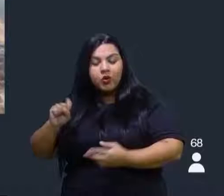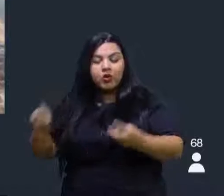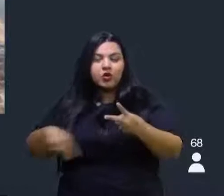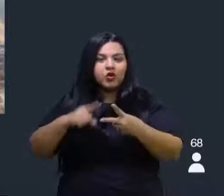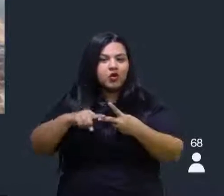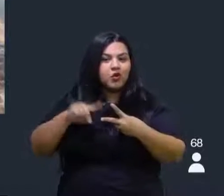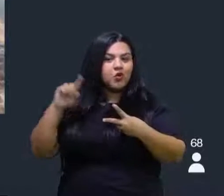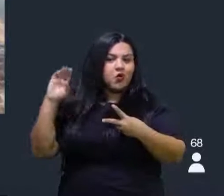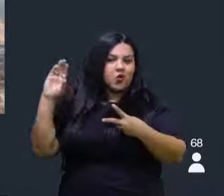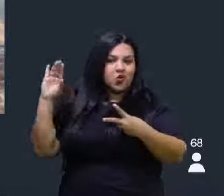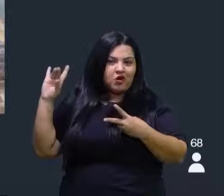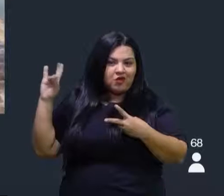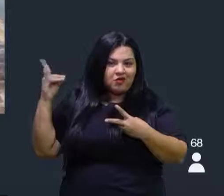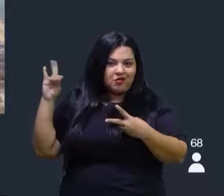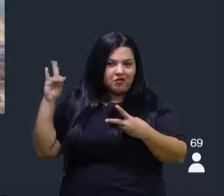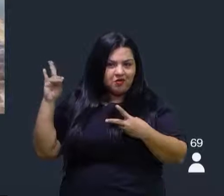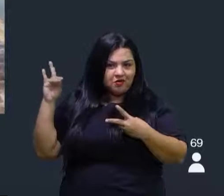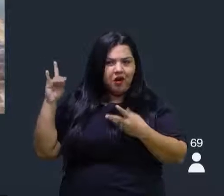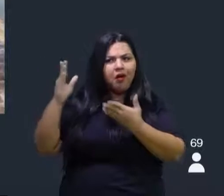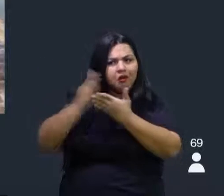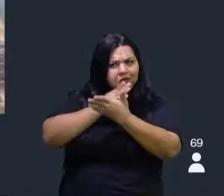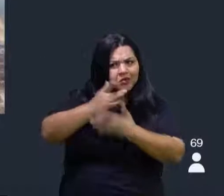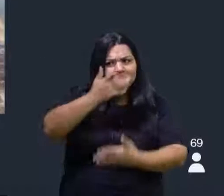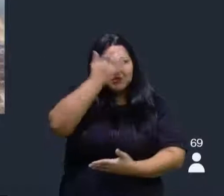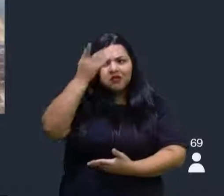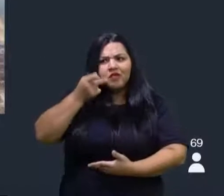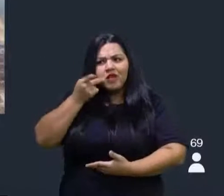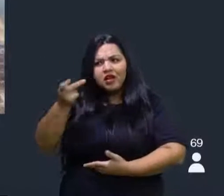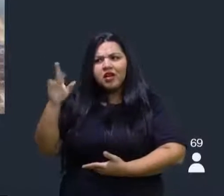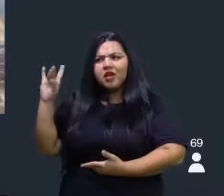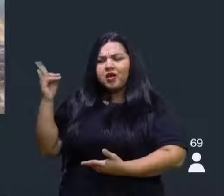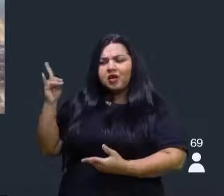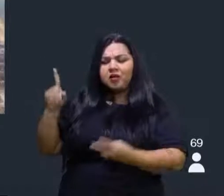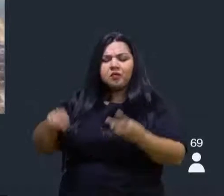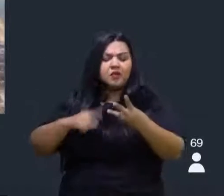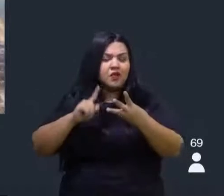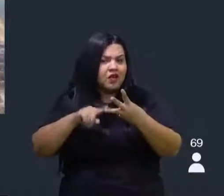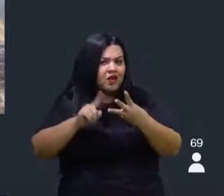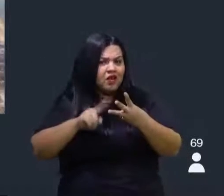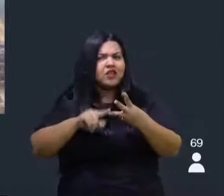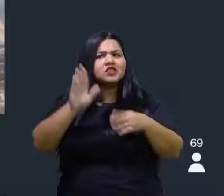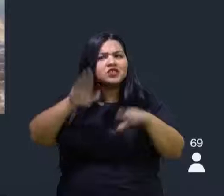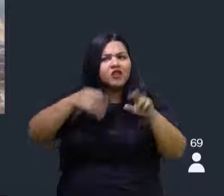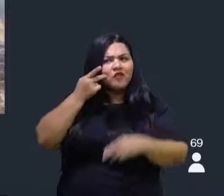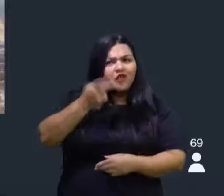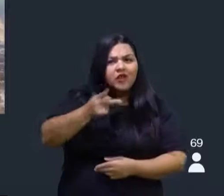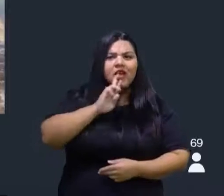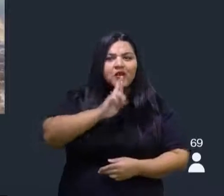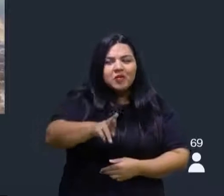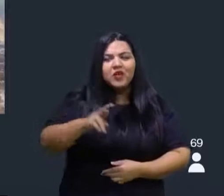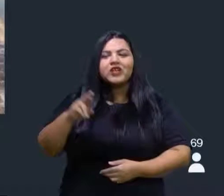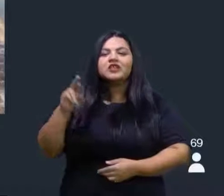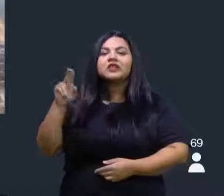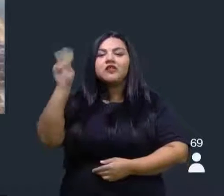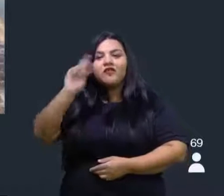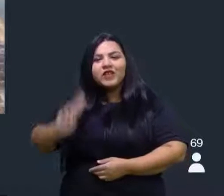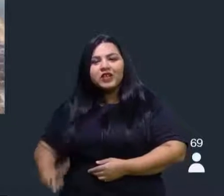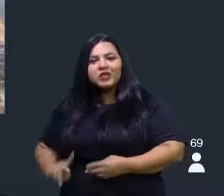a Bolívia. Olha, tem gente falando aí, Bolívia, já vi Argentina, já vi Venezuela.